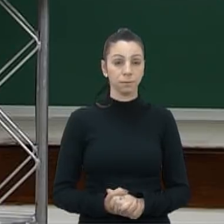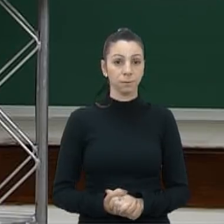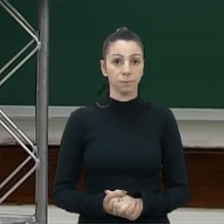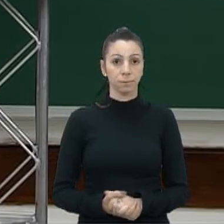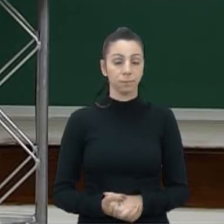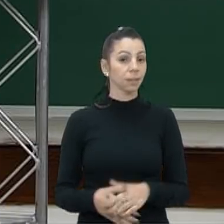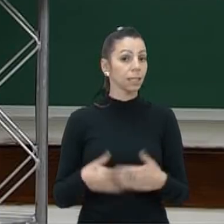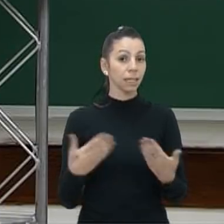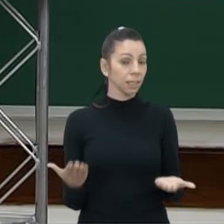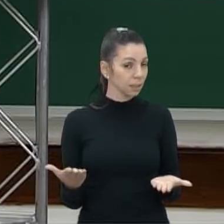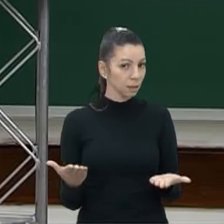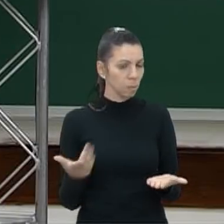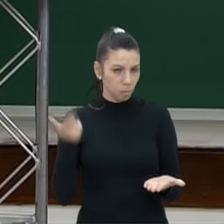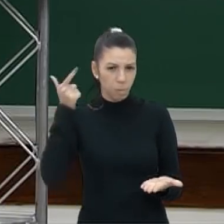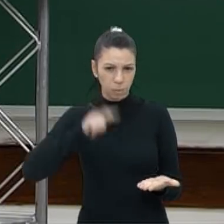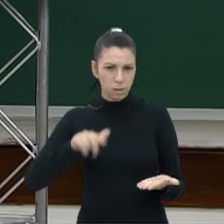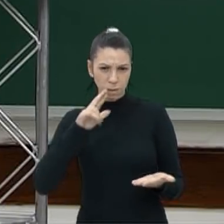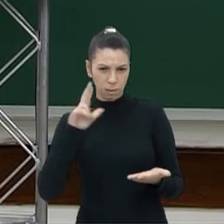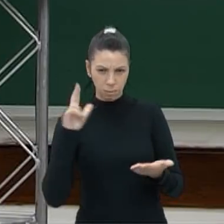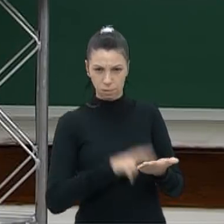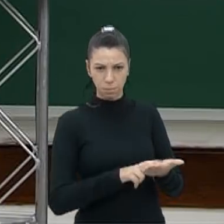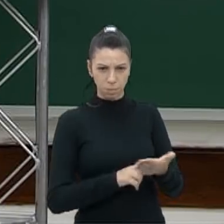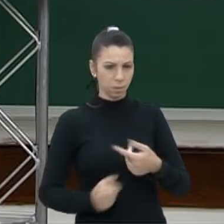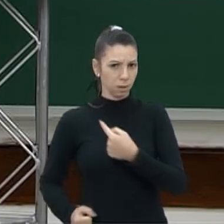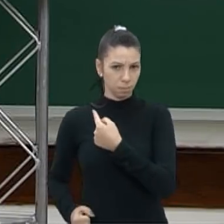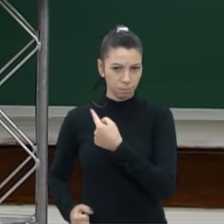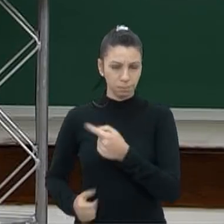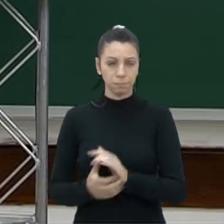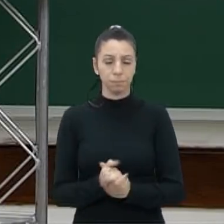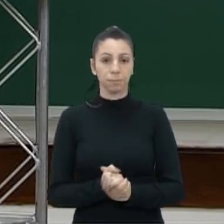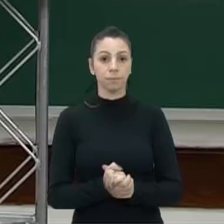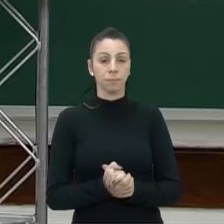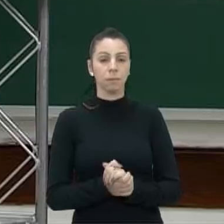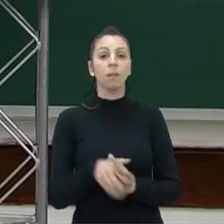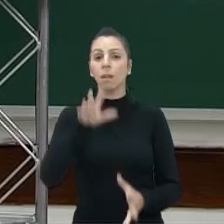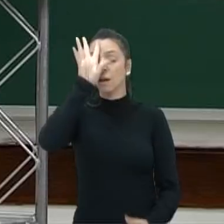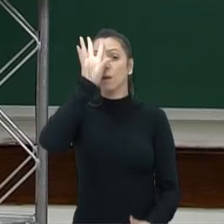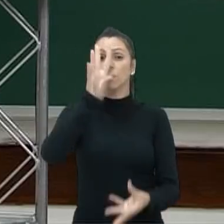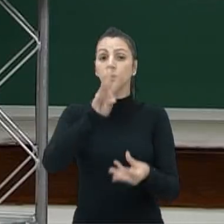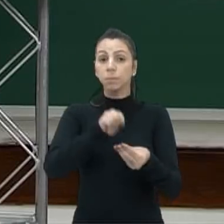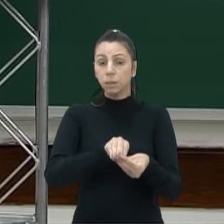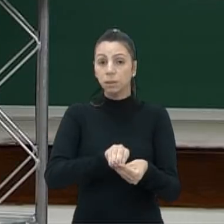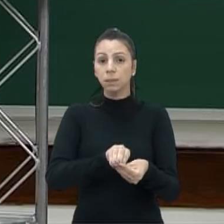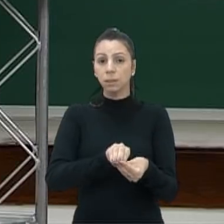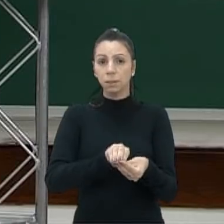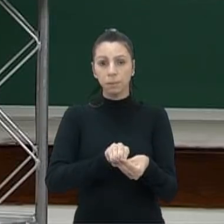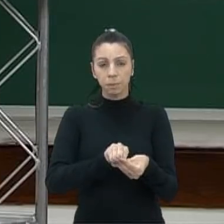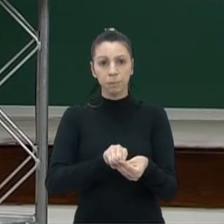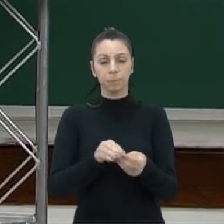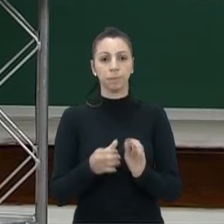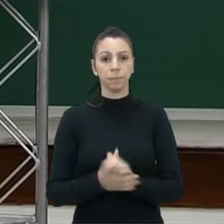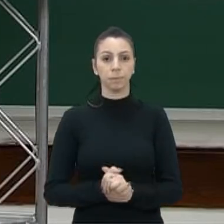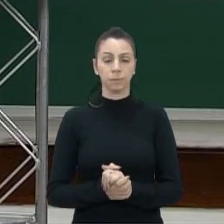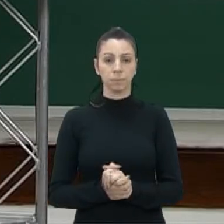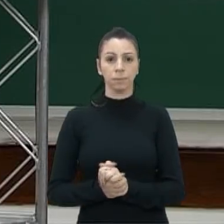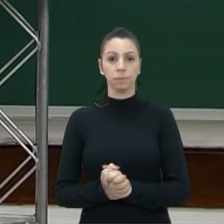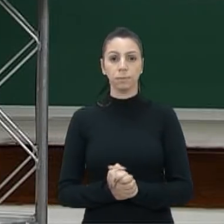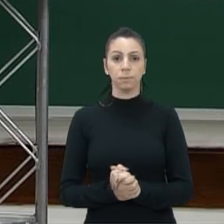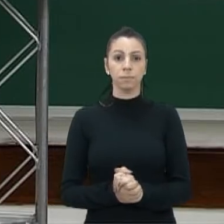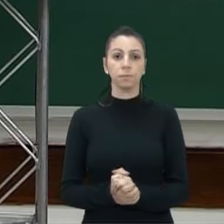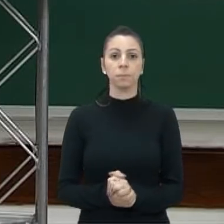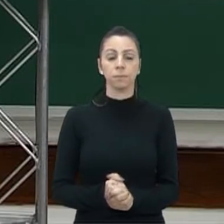E aí, pimpolhada, conseguiram resolver a questão? Entenderam a malandragem do negócio? Vejam